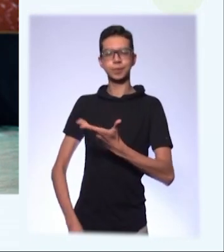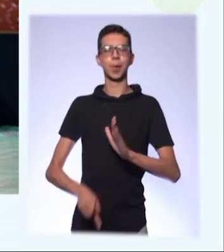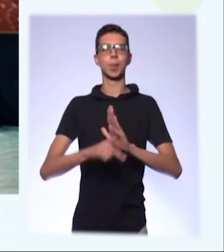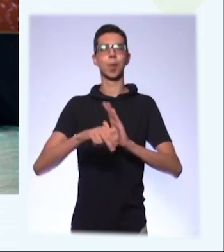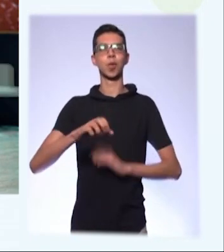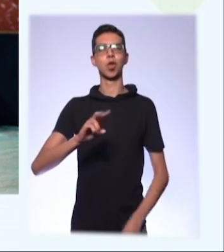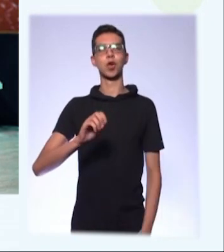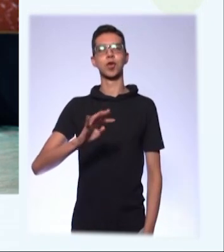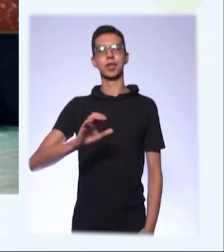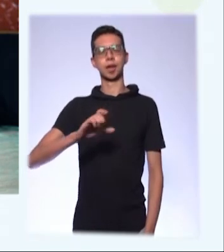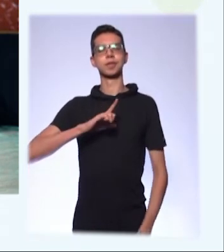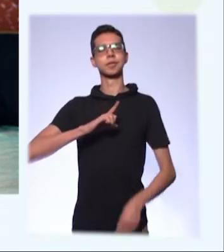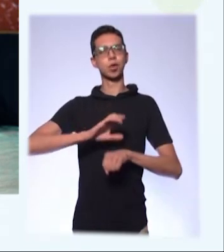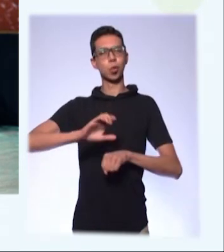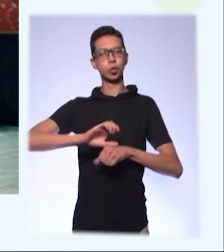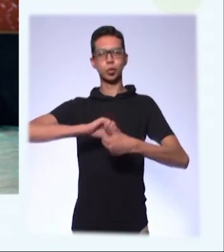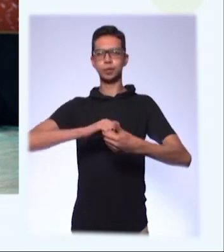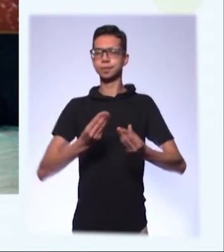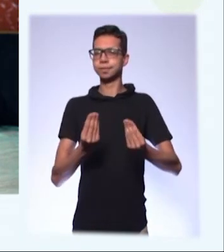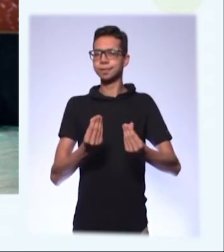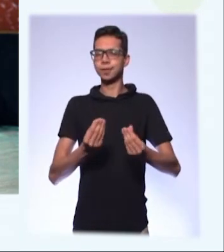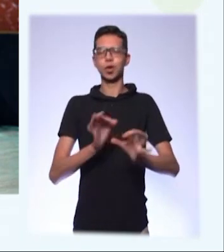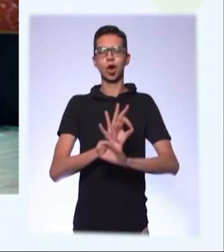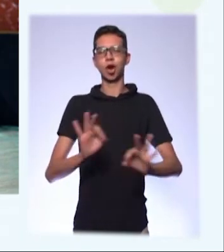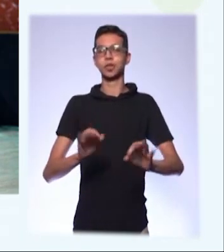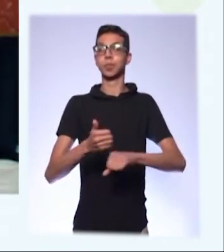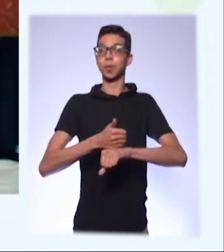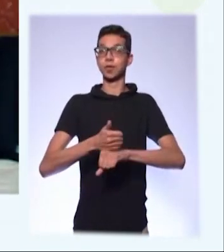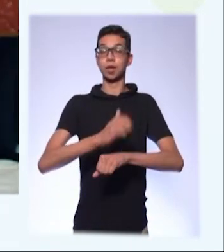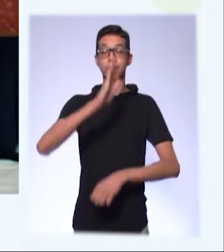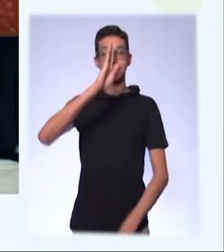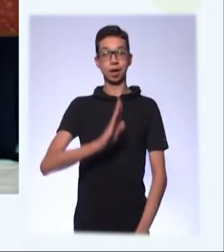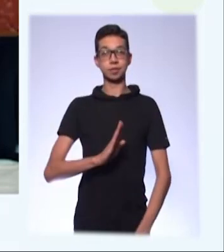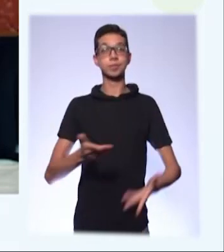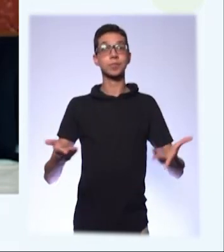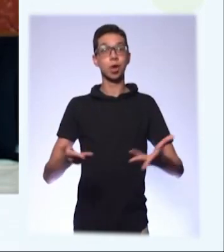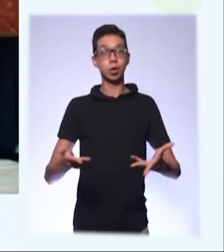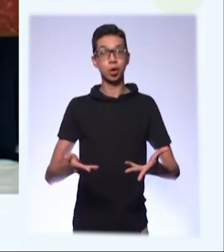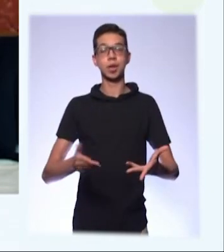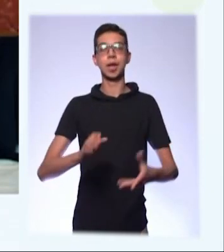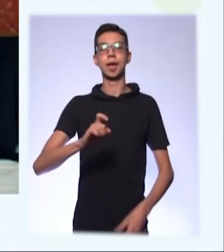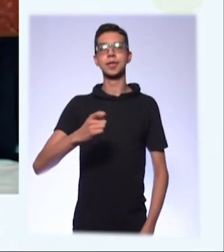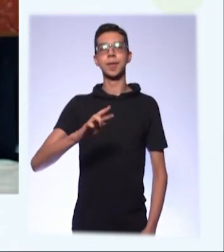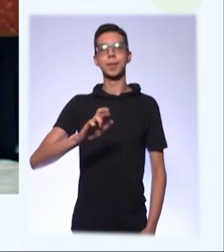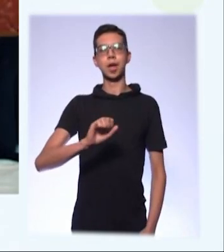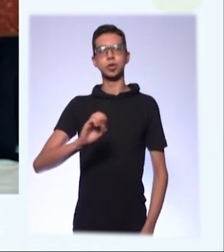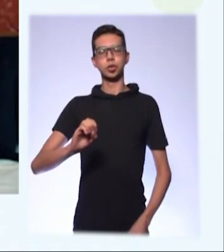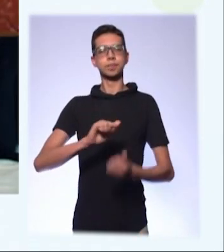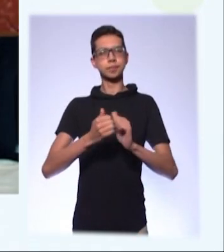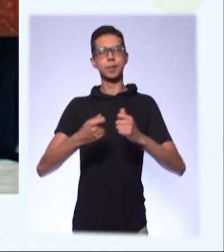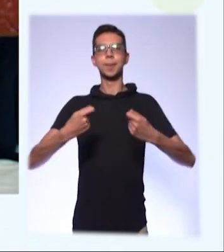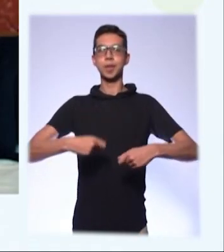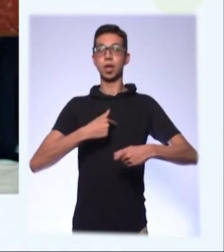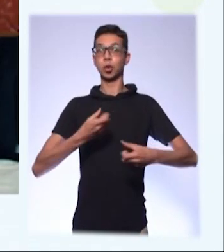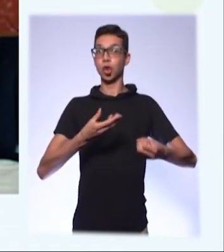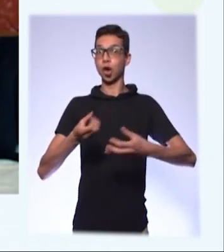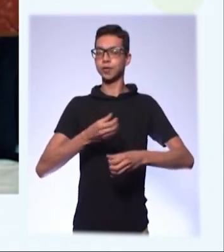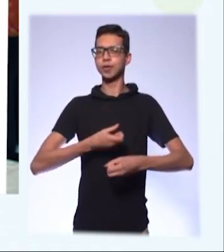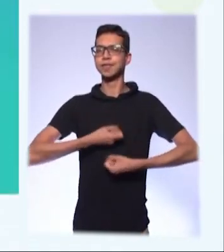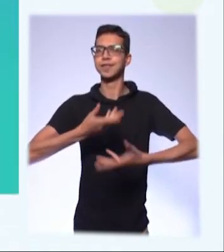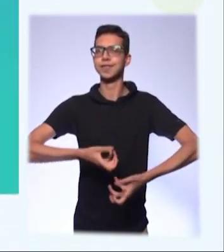que oferece cursos de qualificação profissional de forma gratuita. Nesse momento, o Expresso precisou se adaptar e eu vou te contar as novidades.